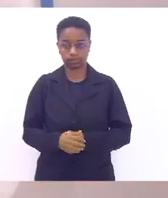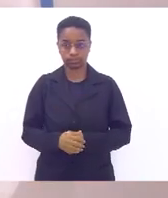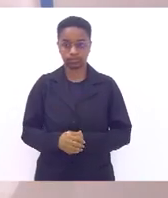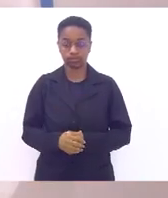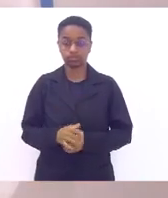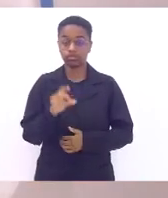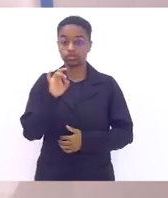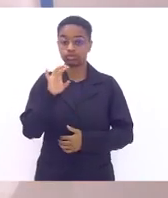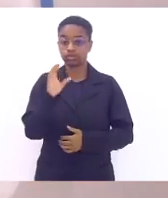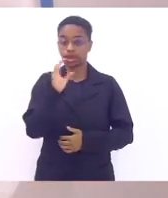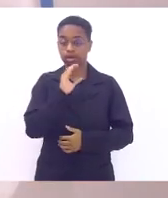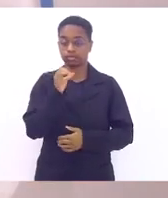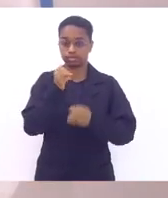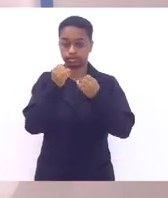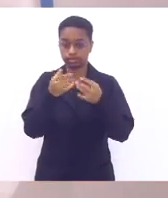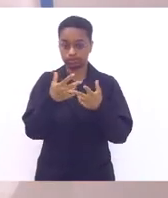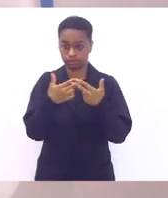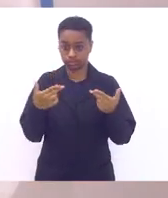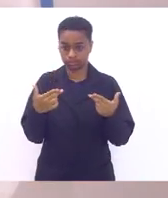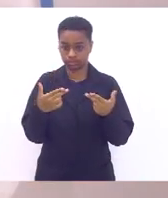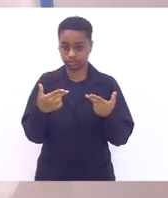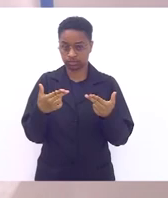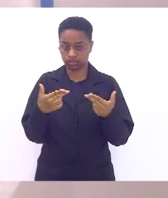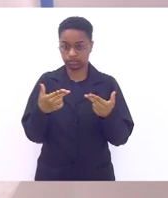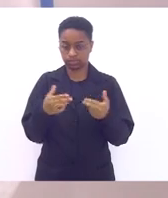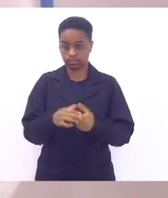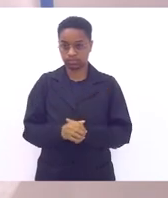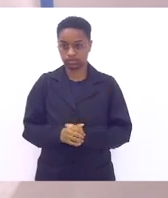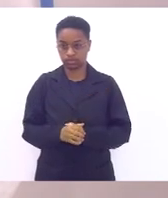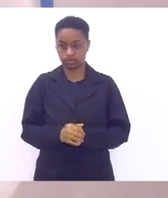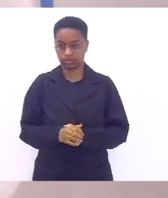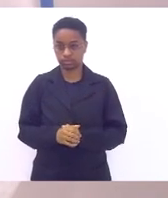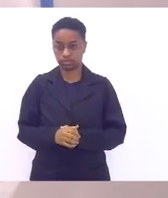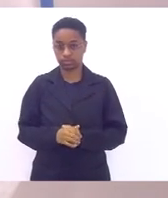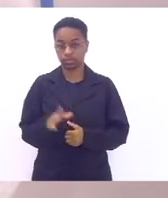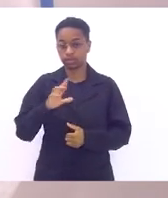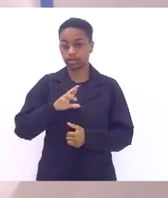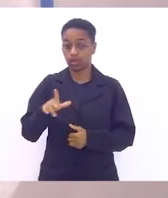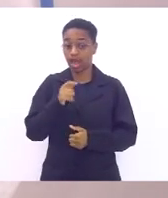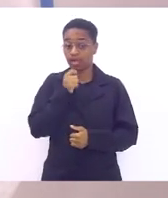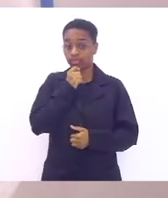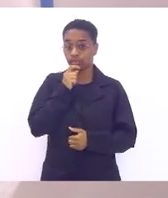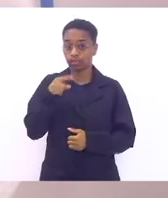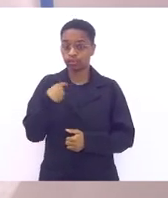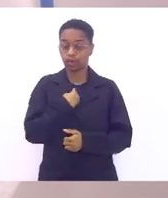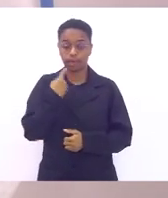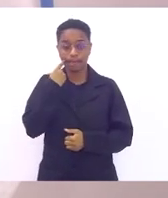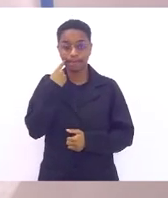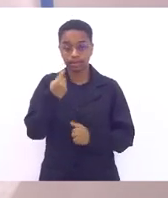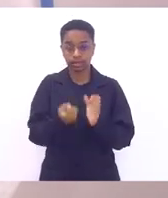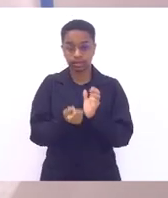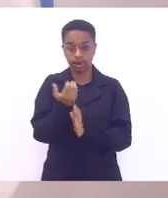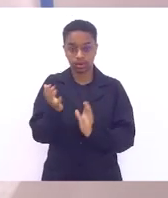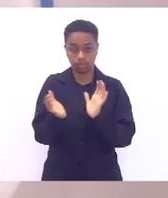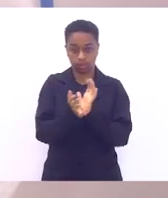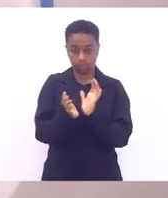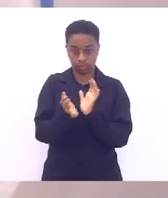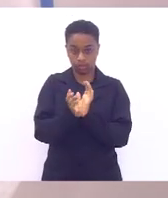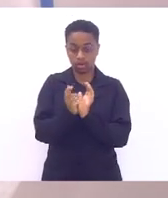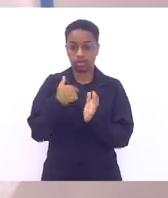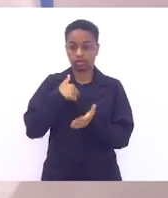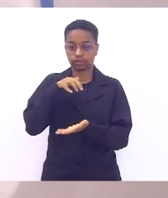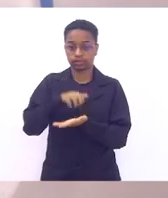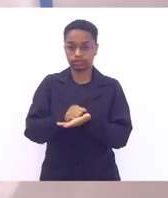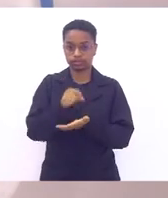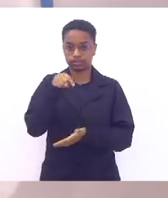uma coisinha. Não foi à toa que, quando a gente pensou de fazer essa frente, eu quero registrar aqui que essa